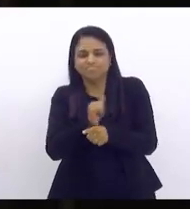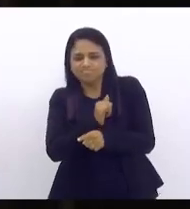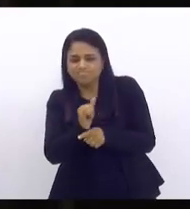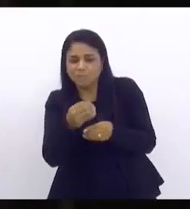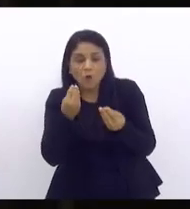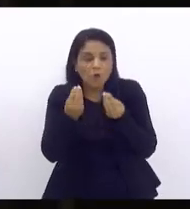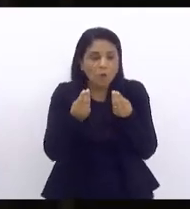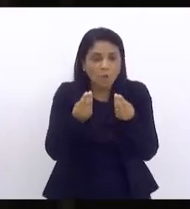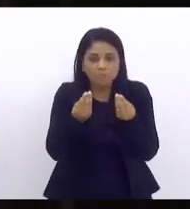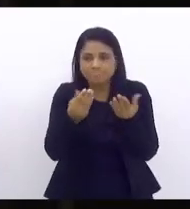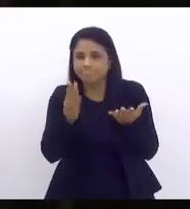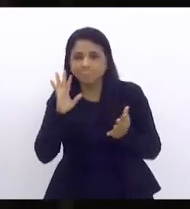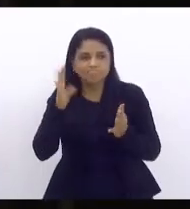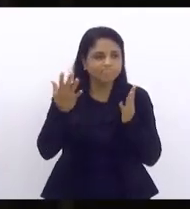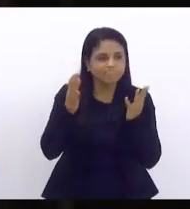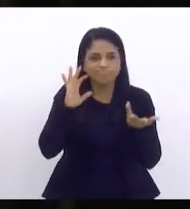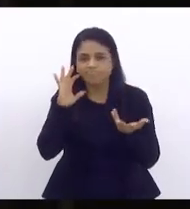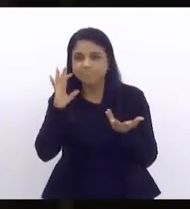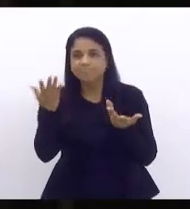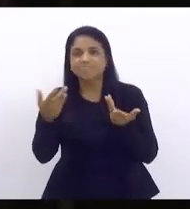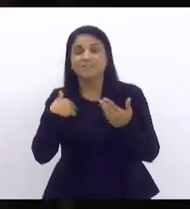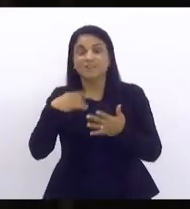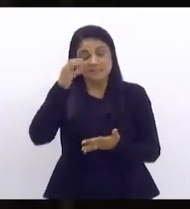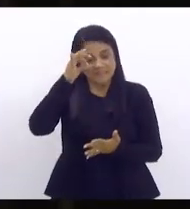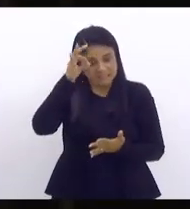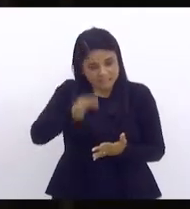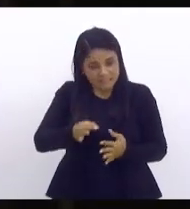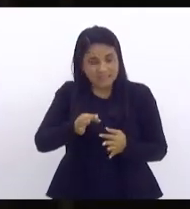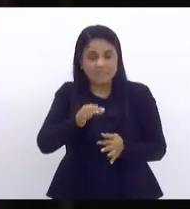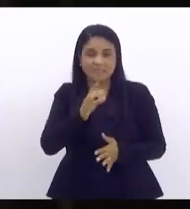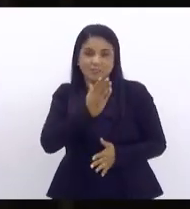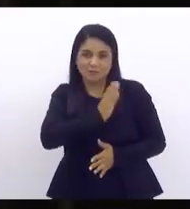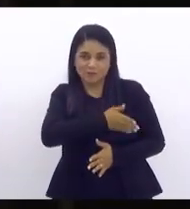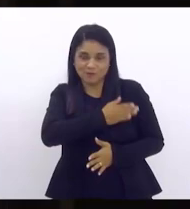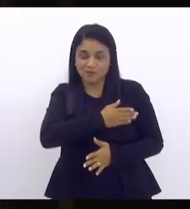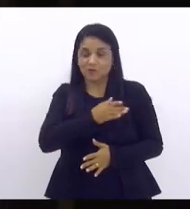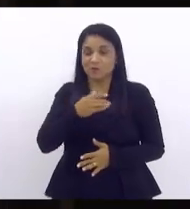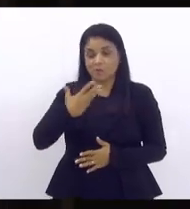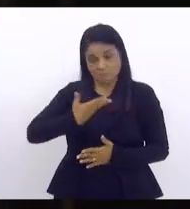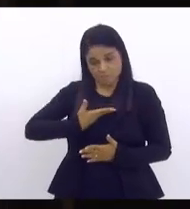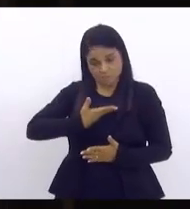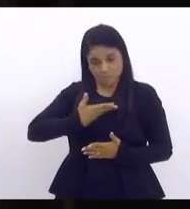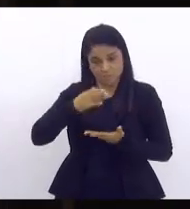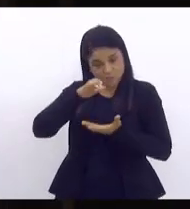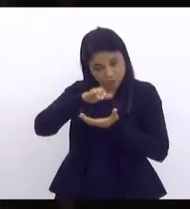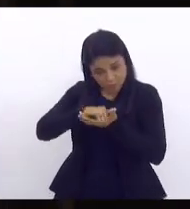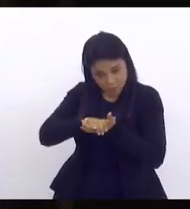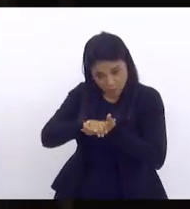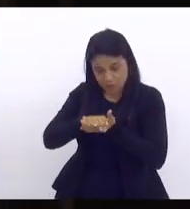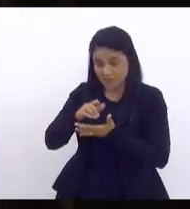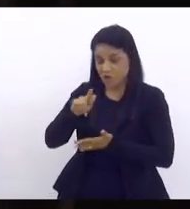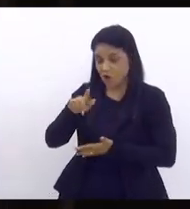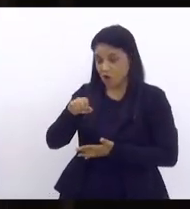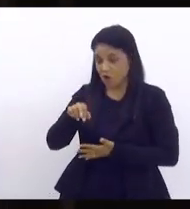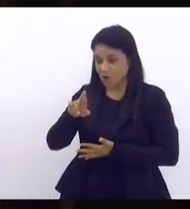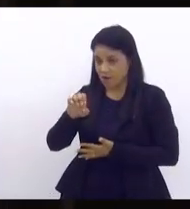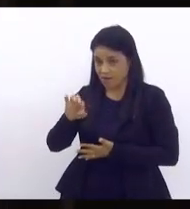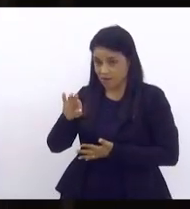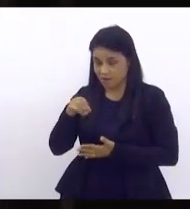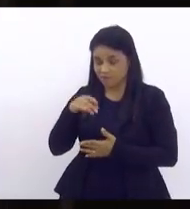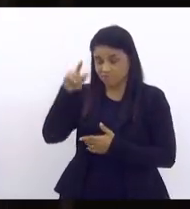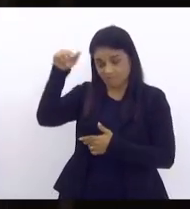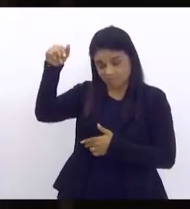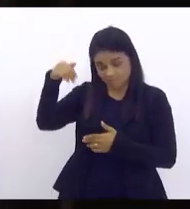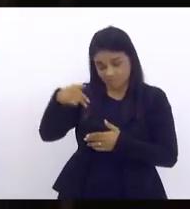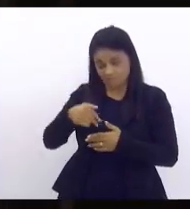que fazer. Eu tinha certeza no meu coração que a Gorete saiu do Rio Grande do Norte para